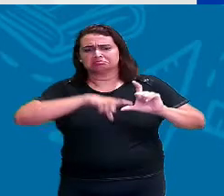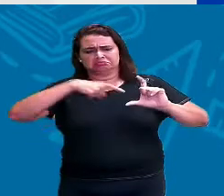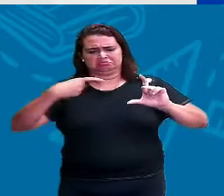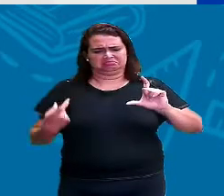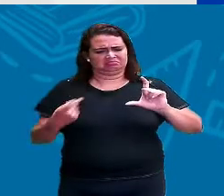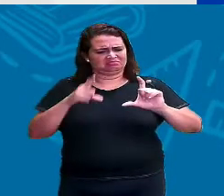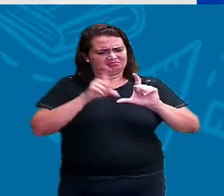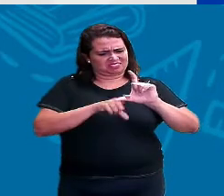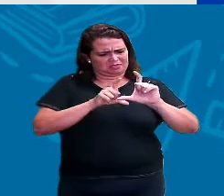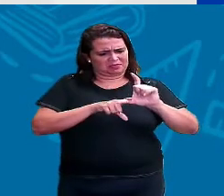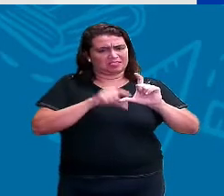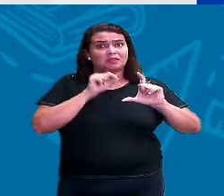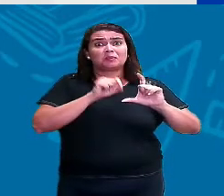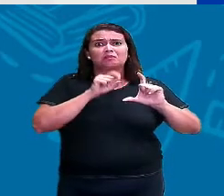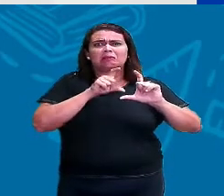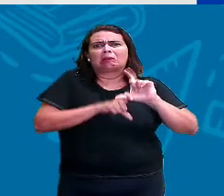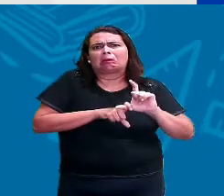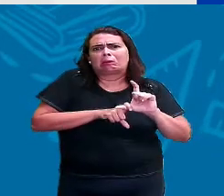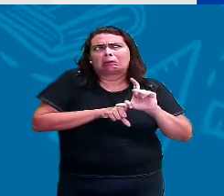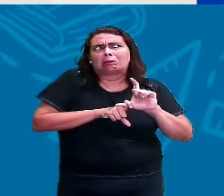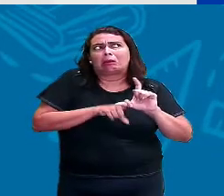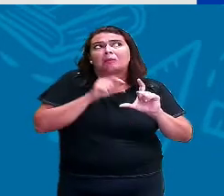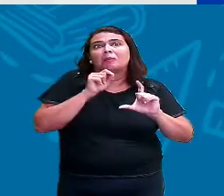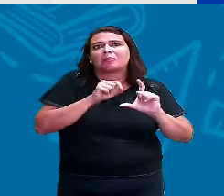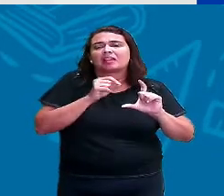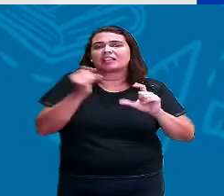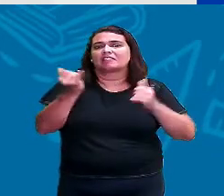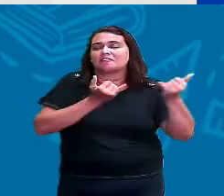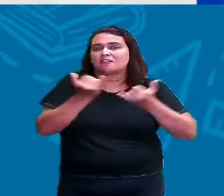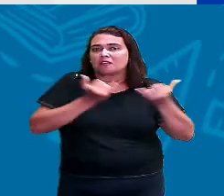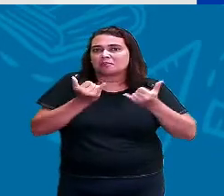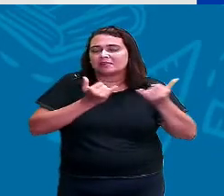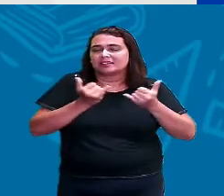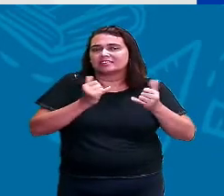dependentes e independentes? Qual será? Vamos lá?